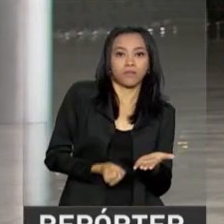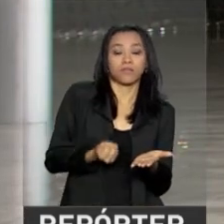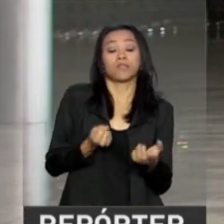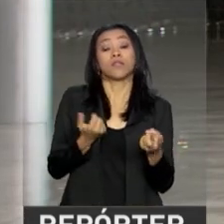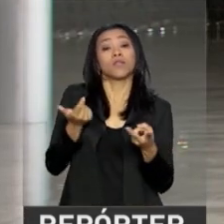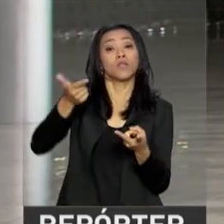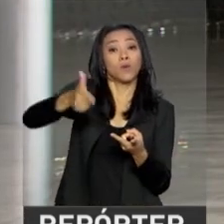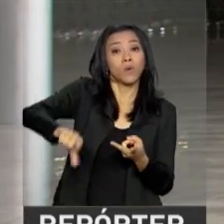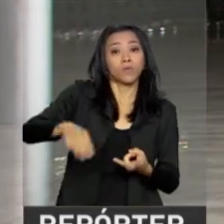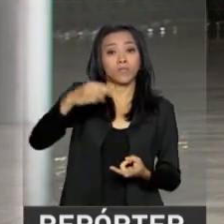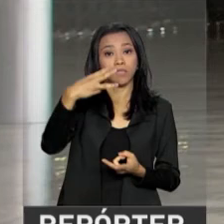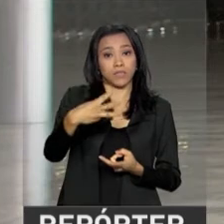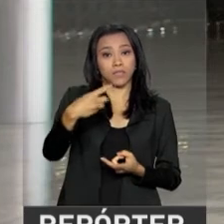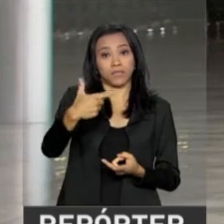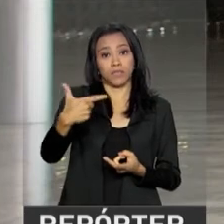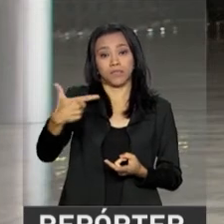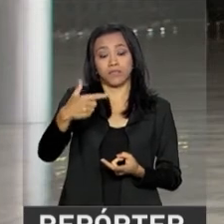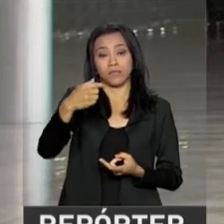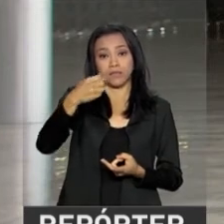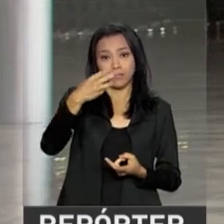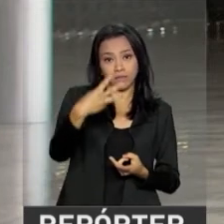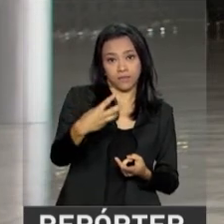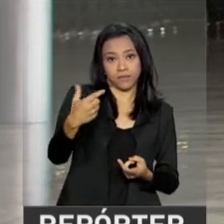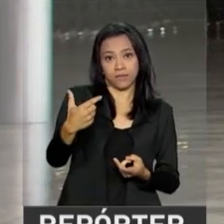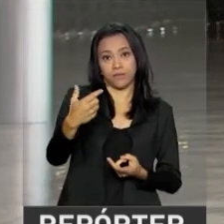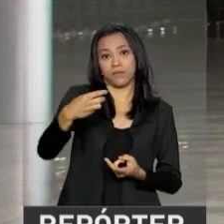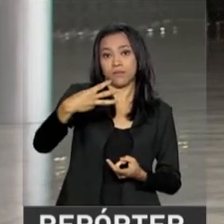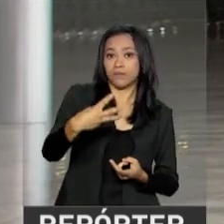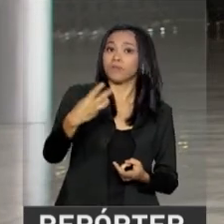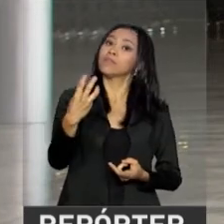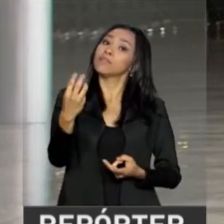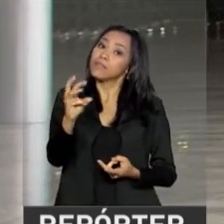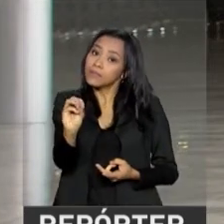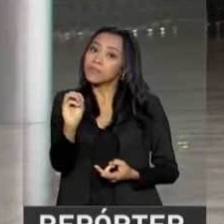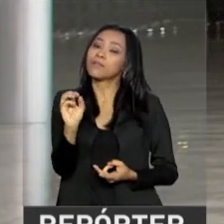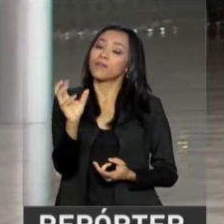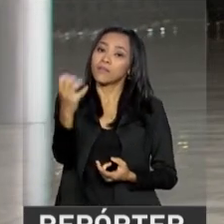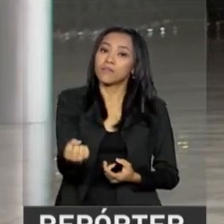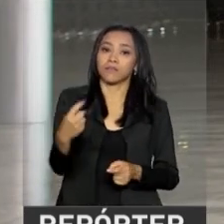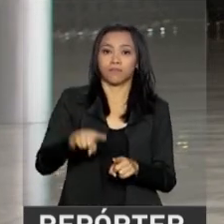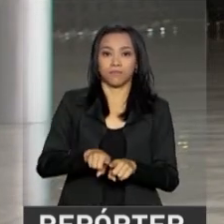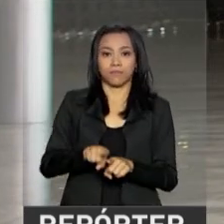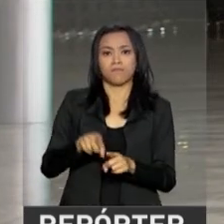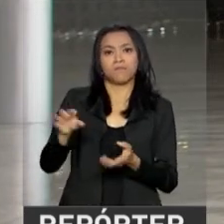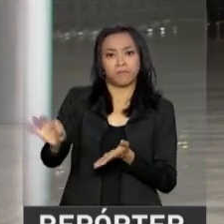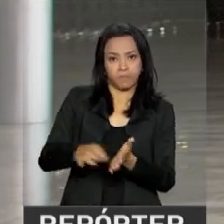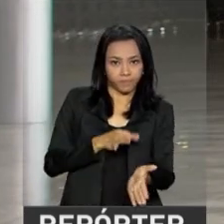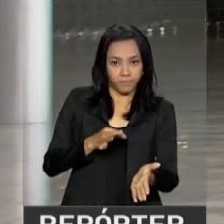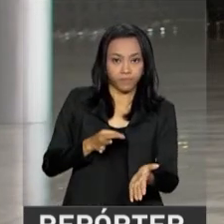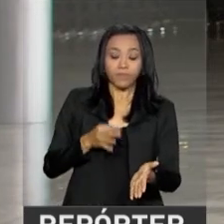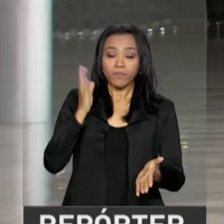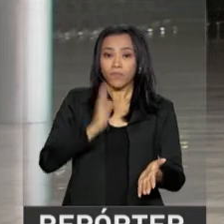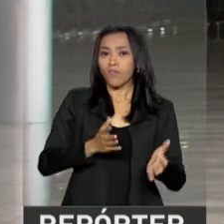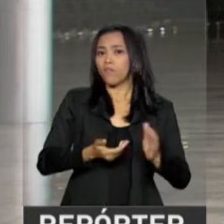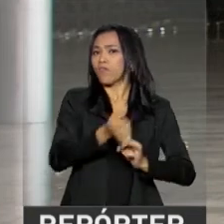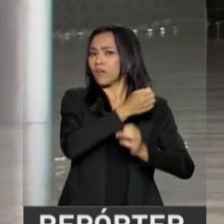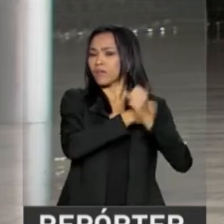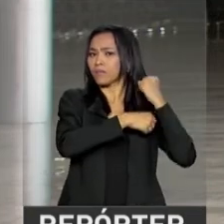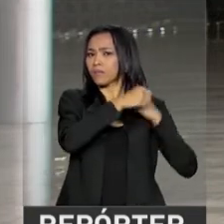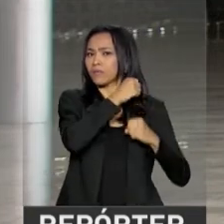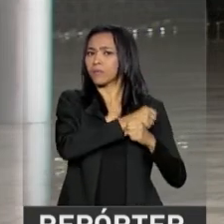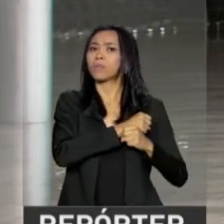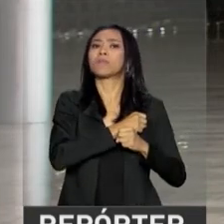que demonstraram interesse em fazer parte do projeto o programa foi iniciado em maio do ano passado com o lançamento